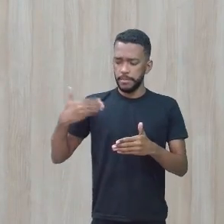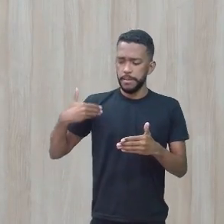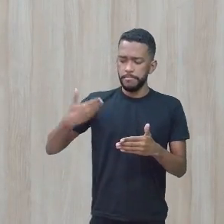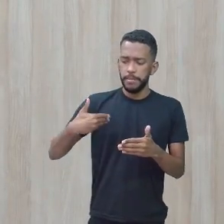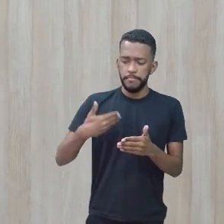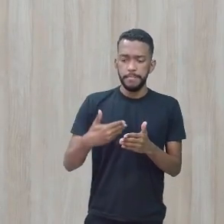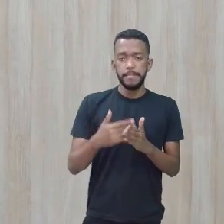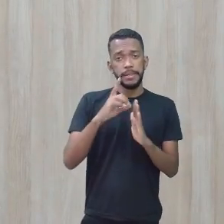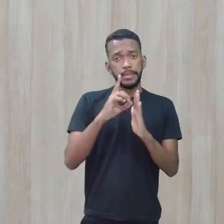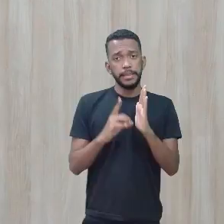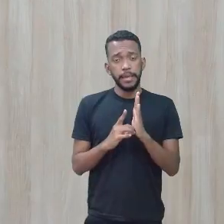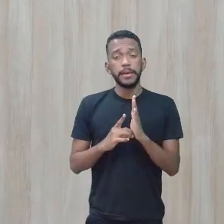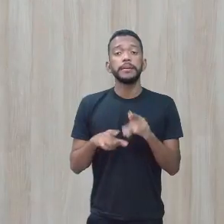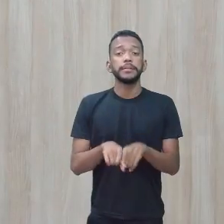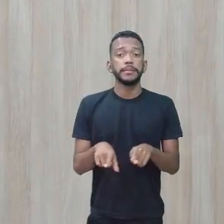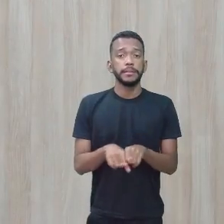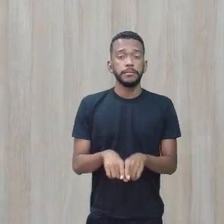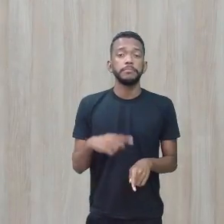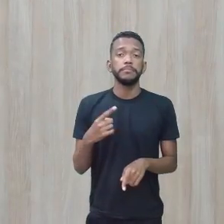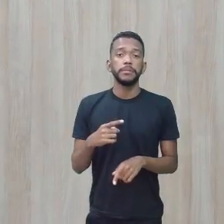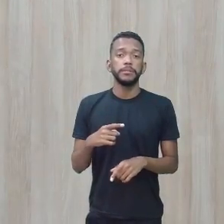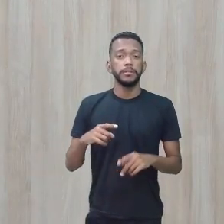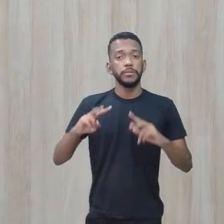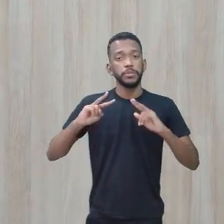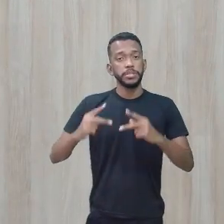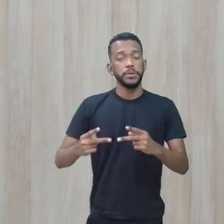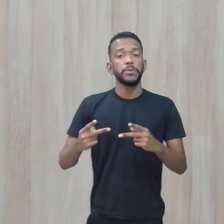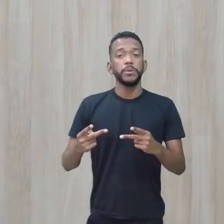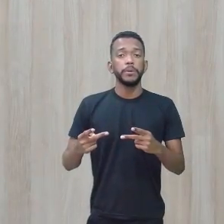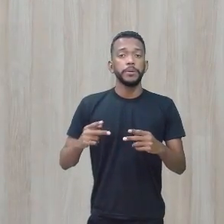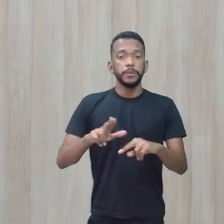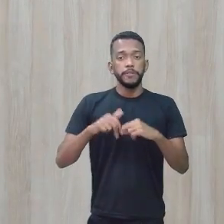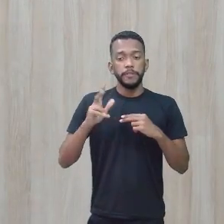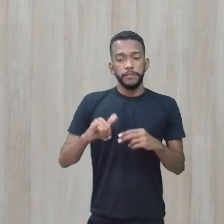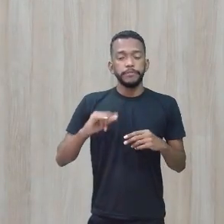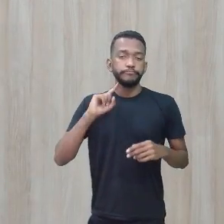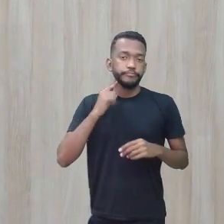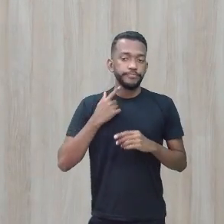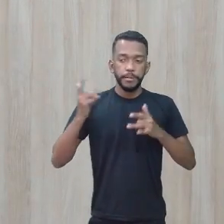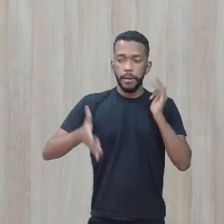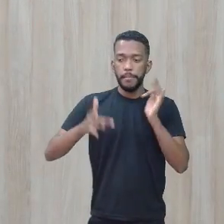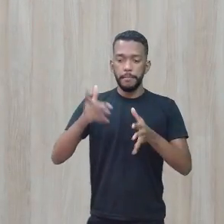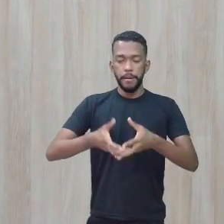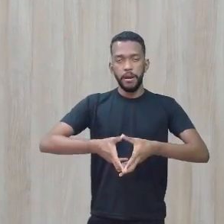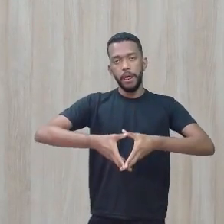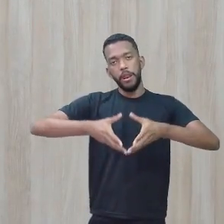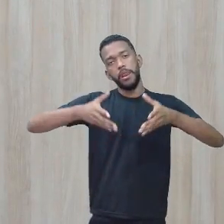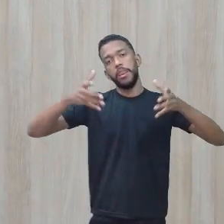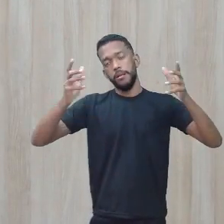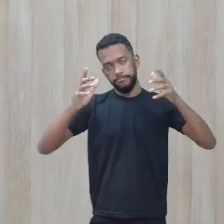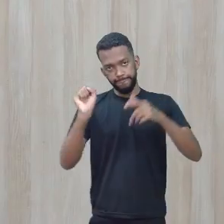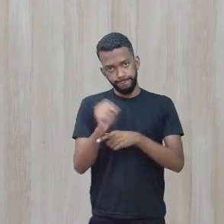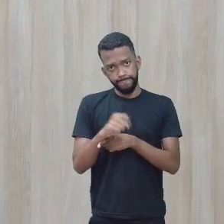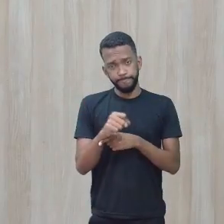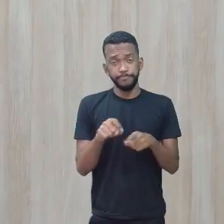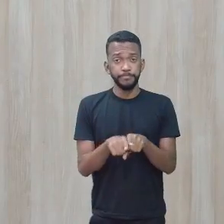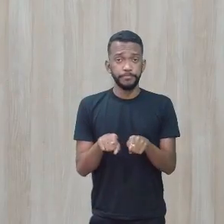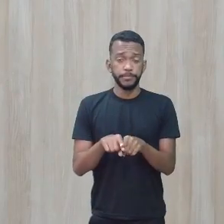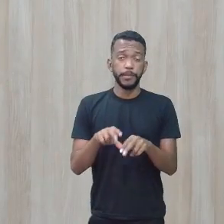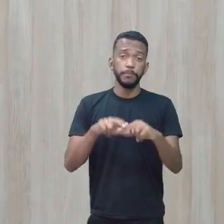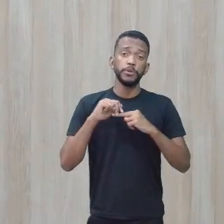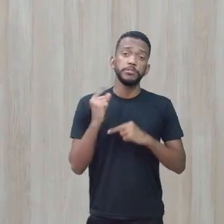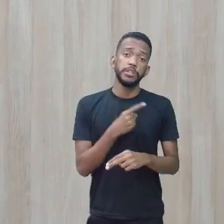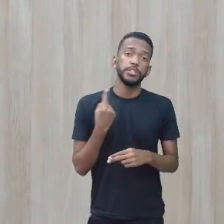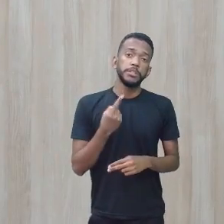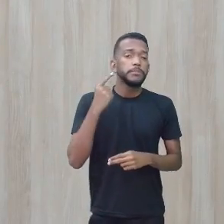nossa população e, consequentemente, a gente vai gerando muito mais resíduos. Então, é importante que a gente repense